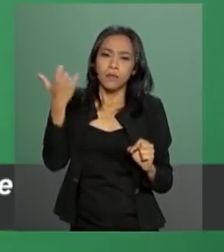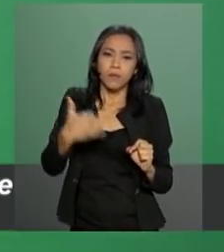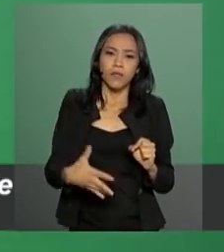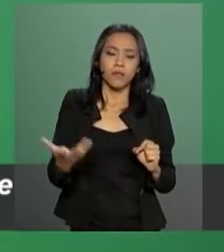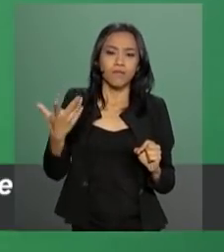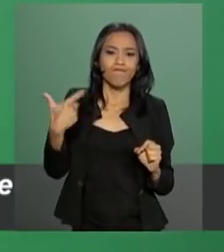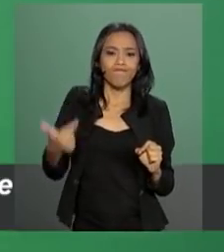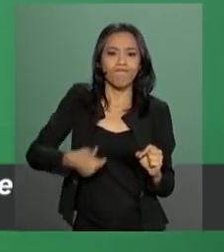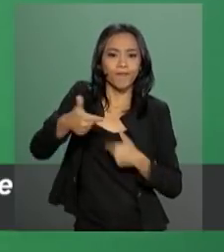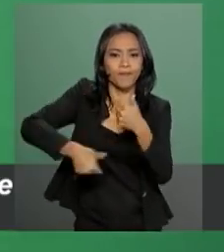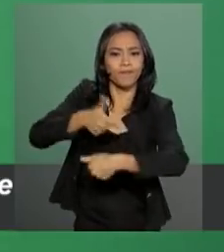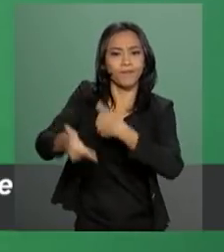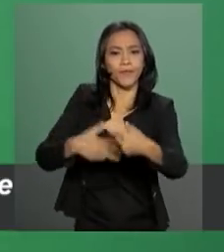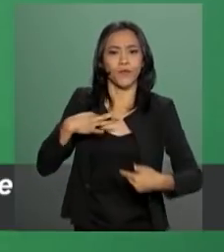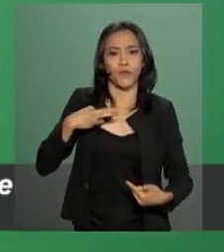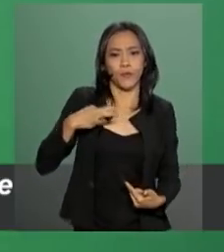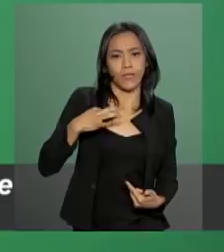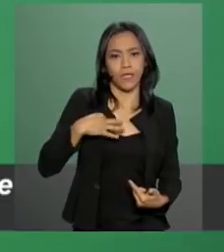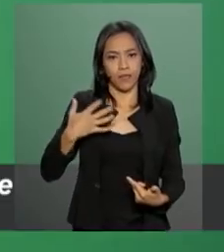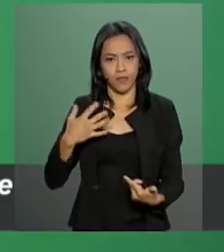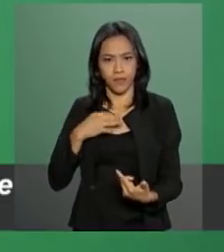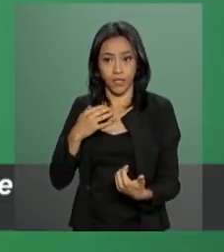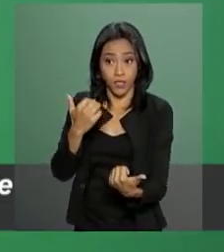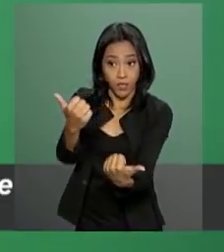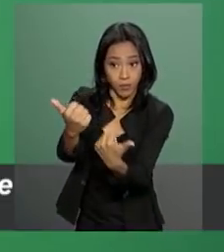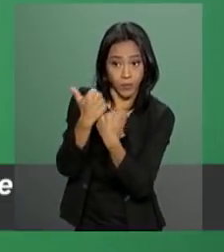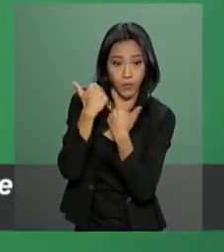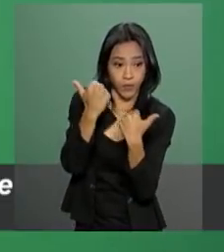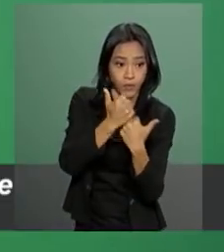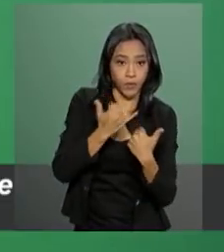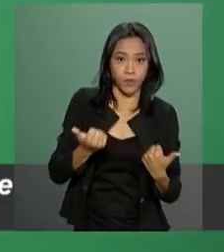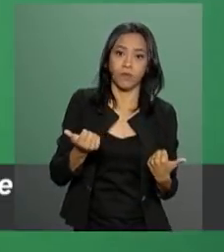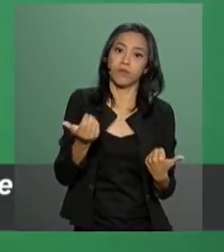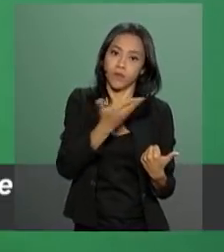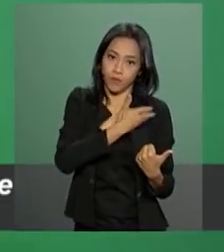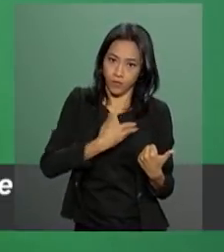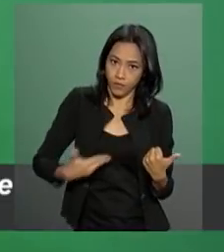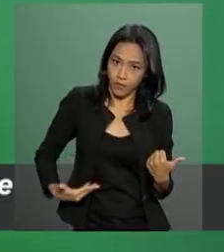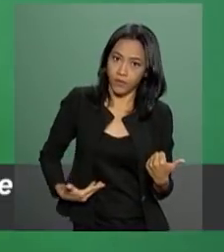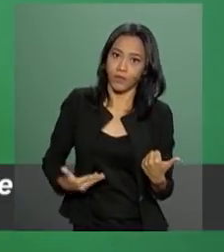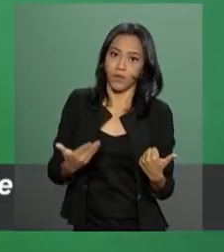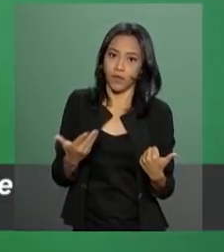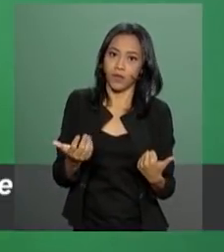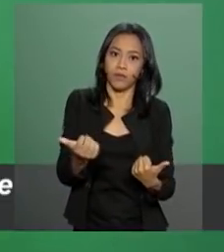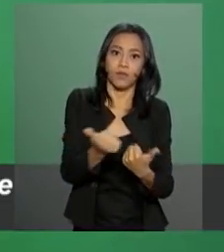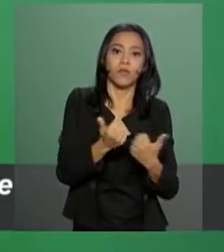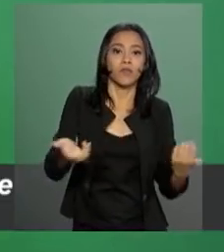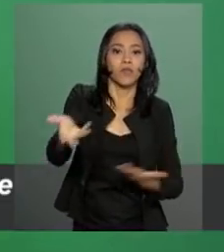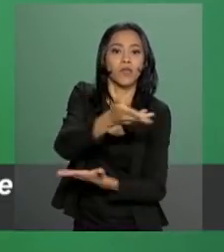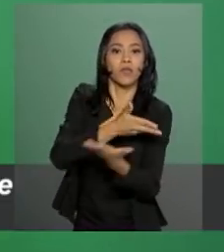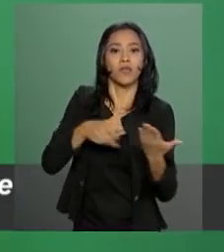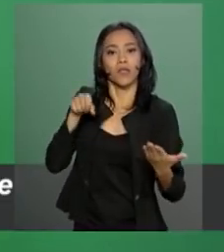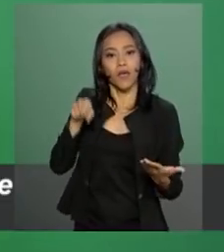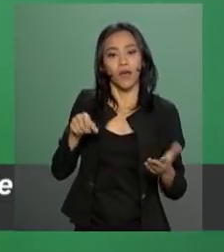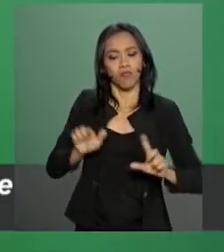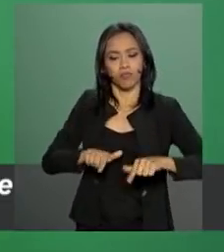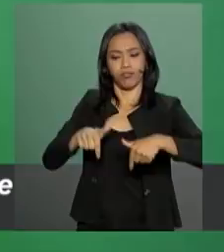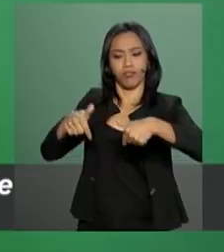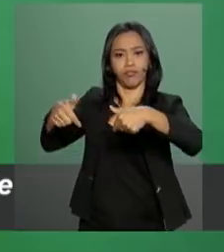voluntária de colaboração com o poder público que foi à atividade do agronegócio